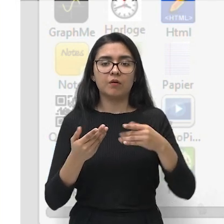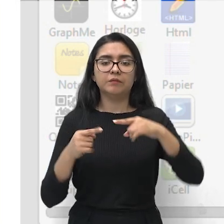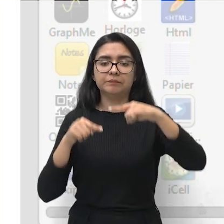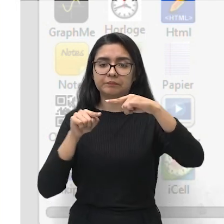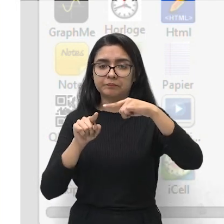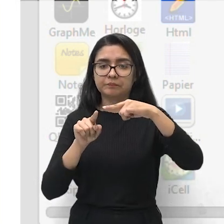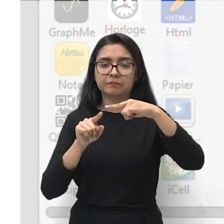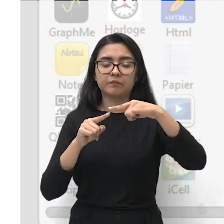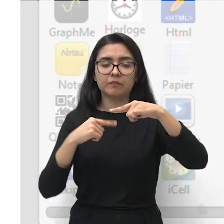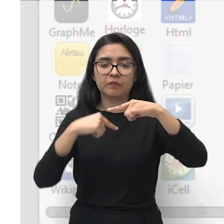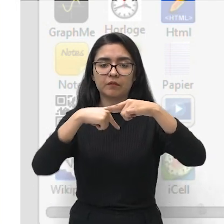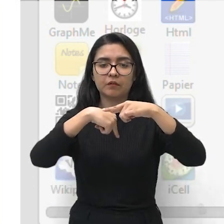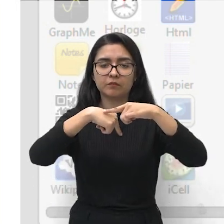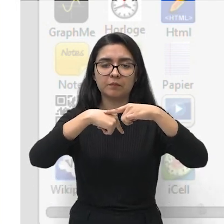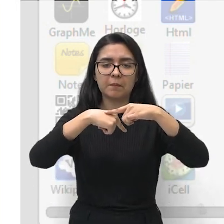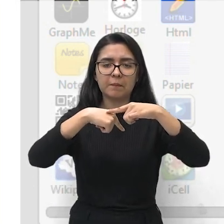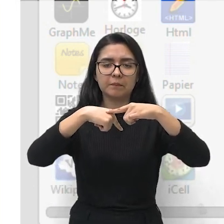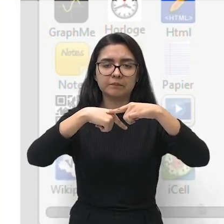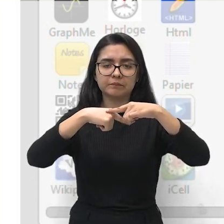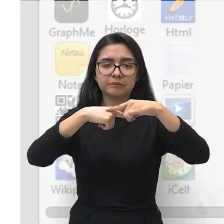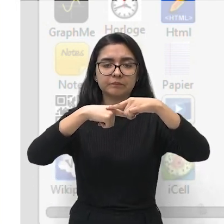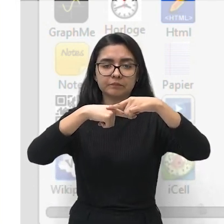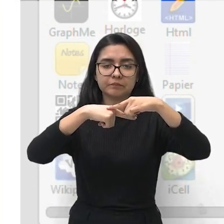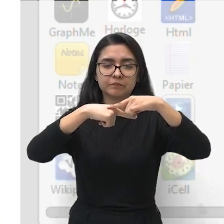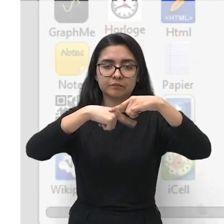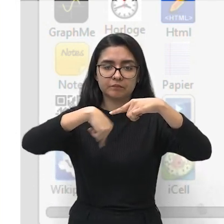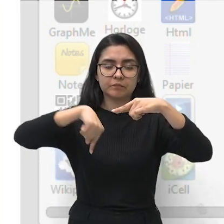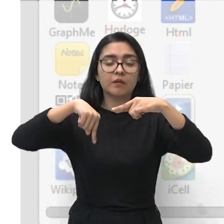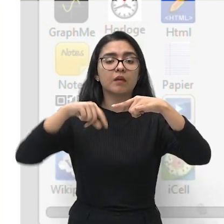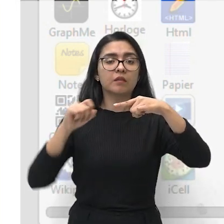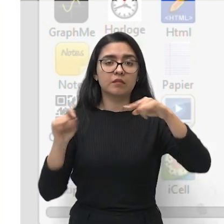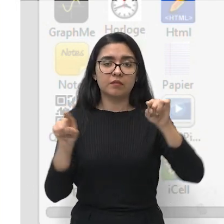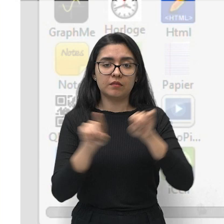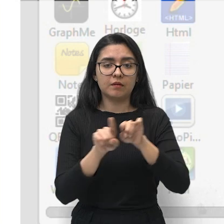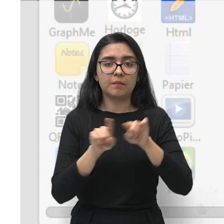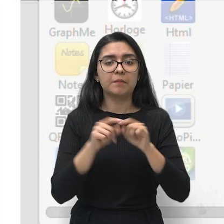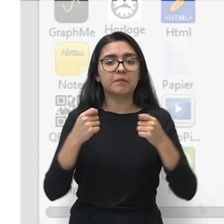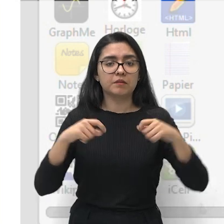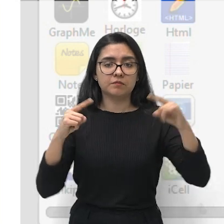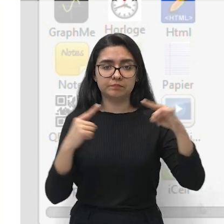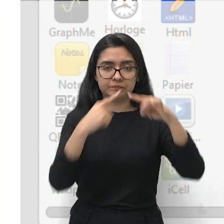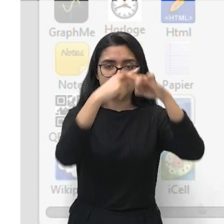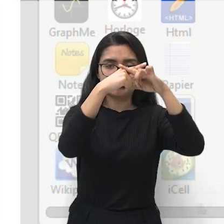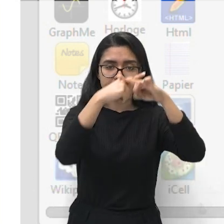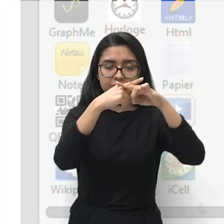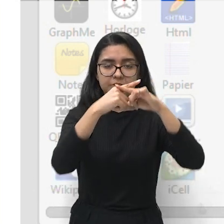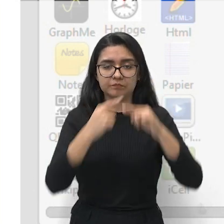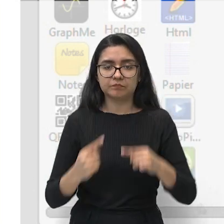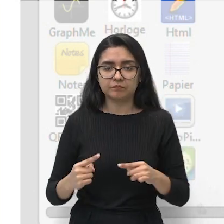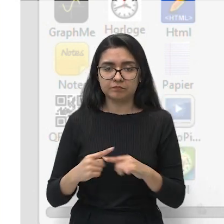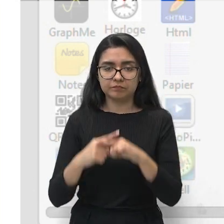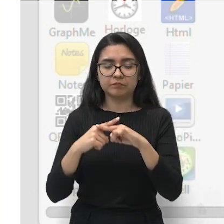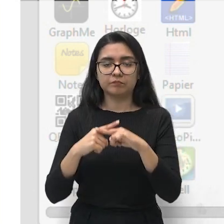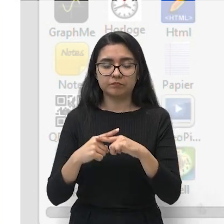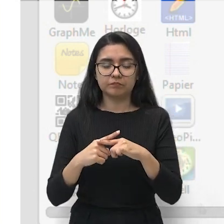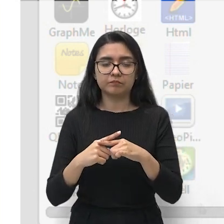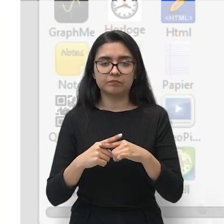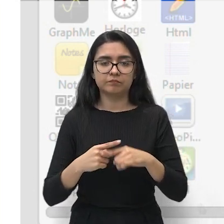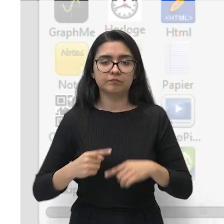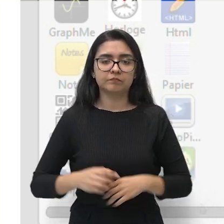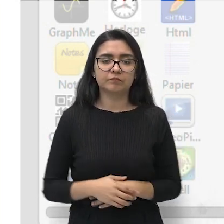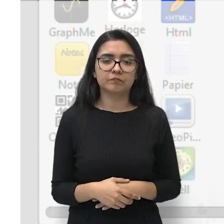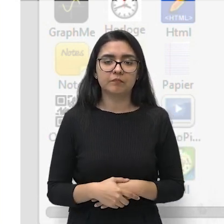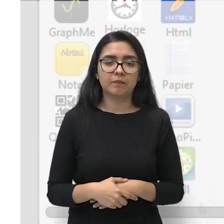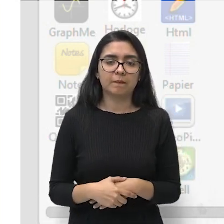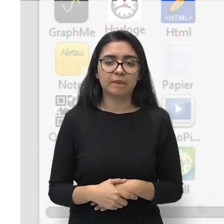aqui. Ó, observe que vai cruzar, tem que cruzar, certo? Senão, a gente não vai obter aqui as